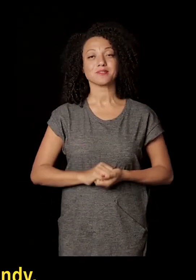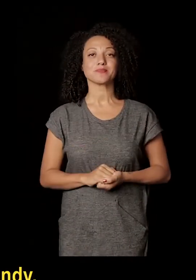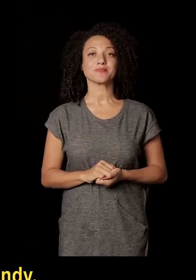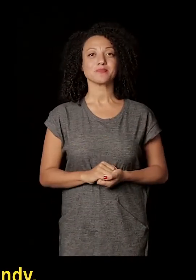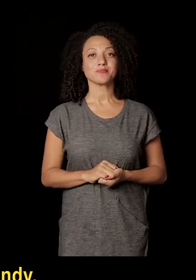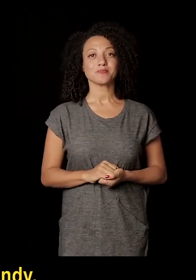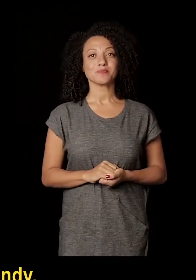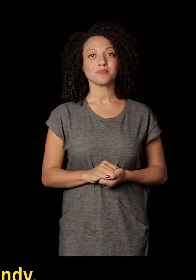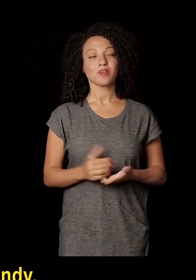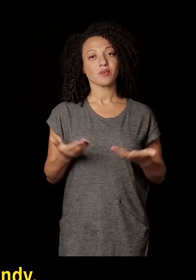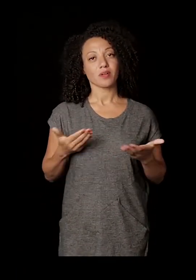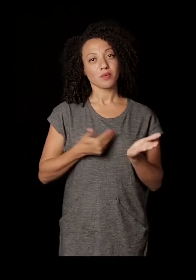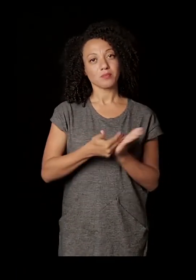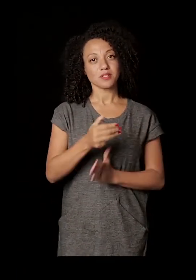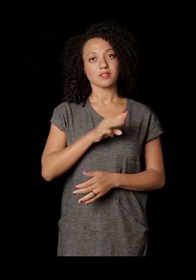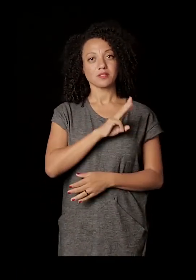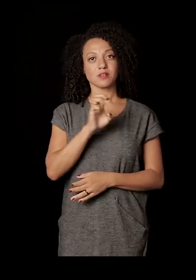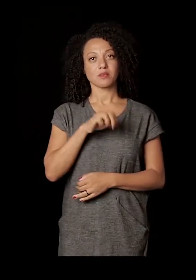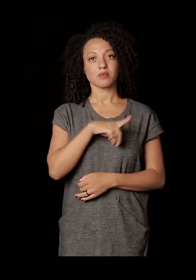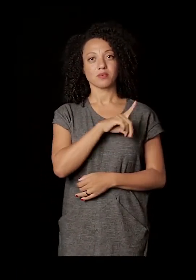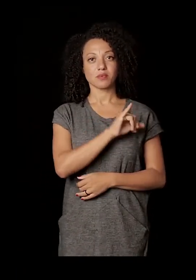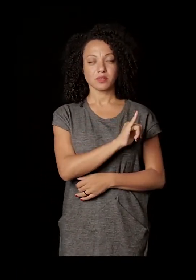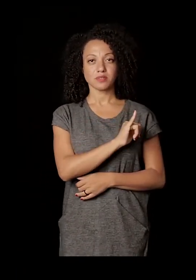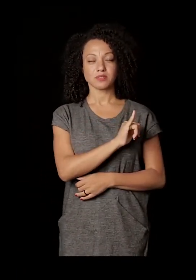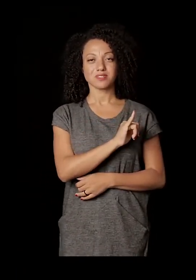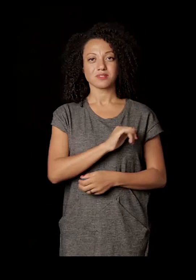quero começar pela Wendy.